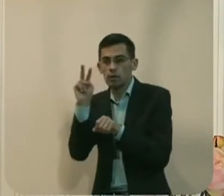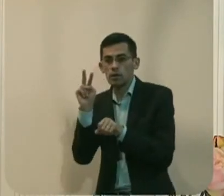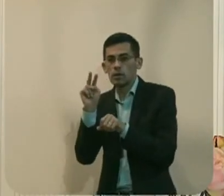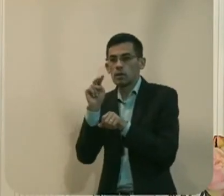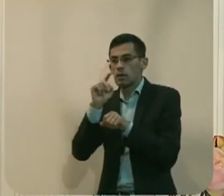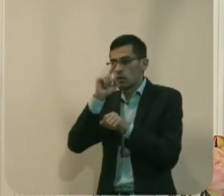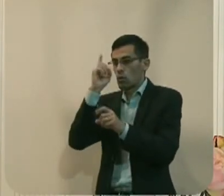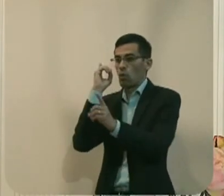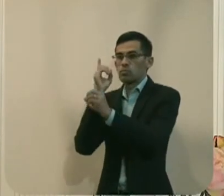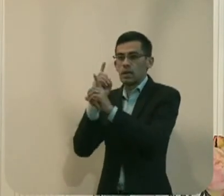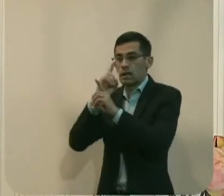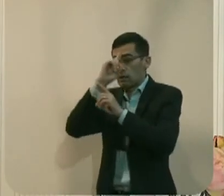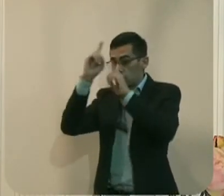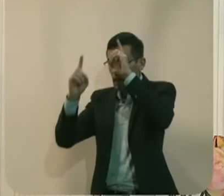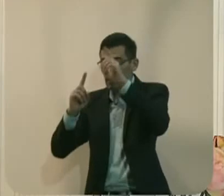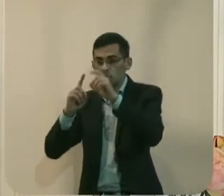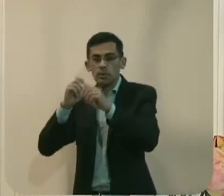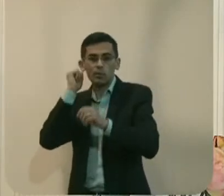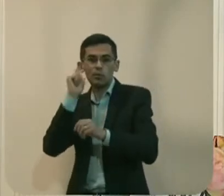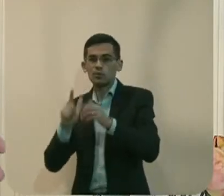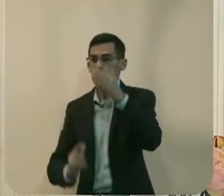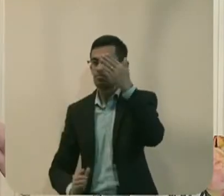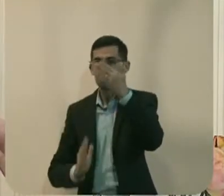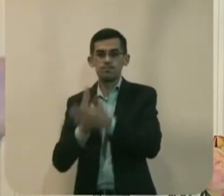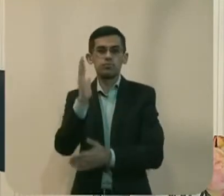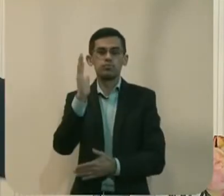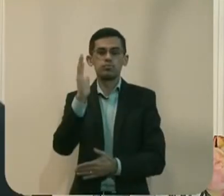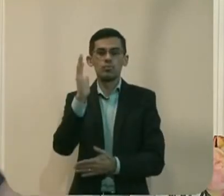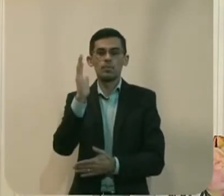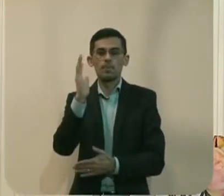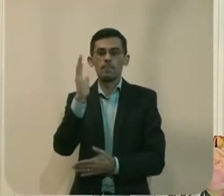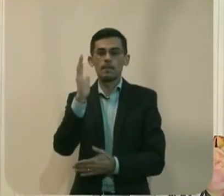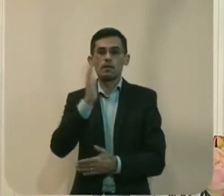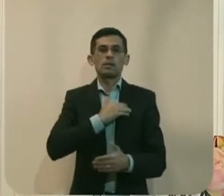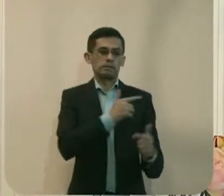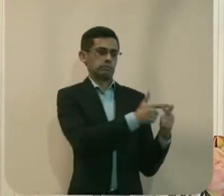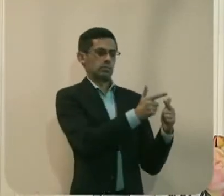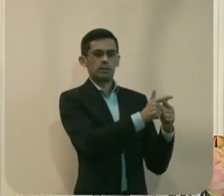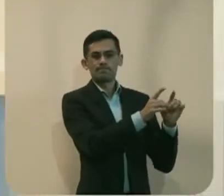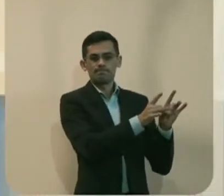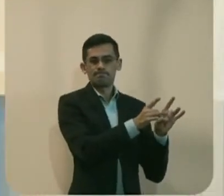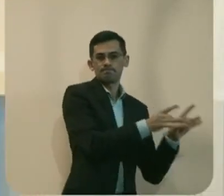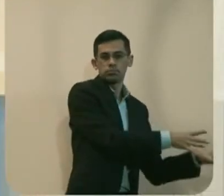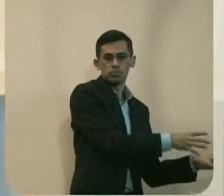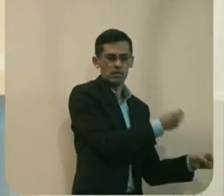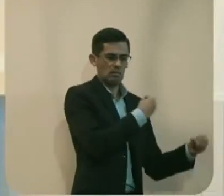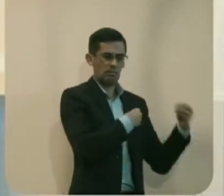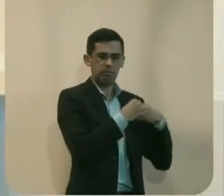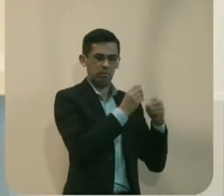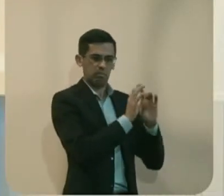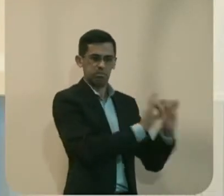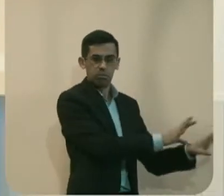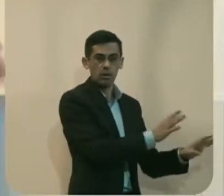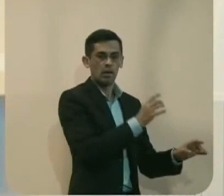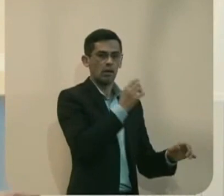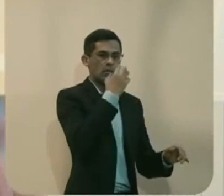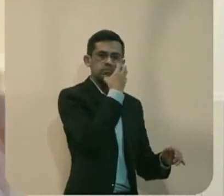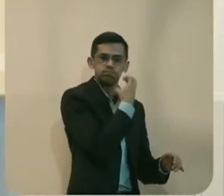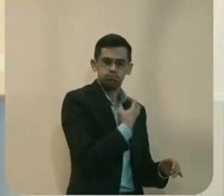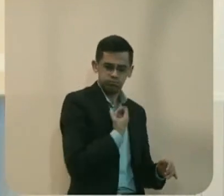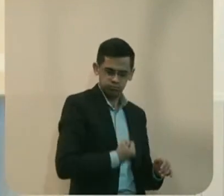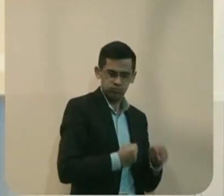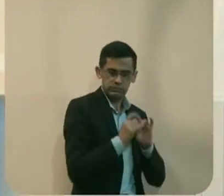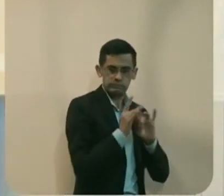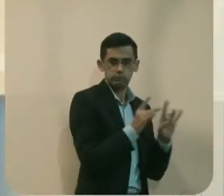é por isso que a gente tem que aprender a colocar pedras em cima de assuntos. Se a gente não